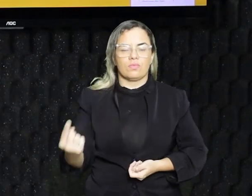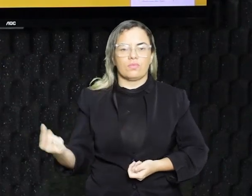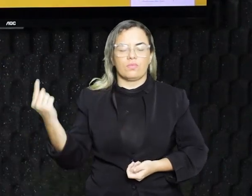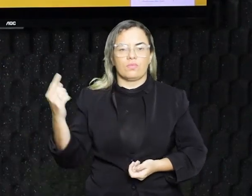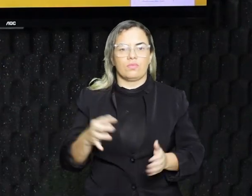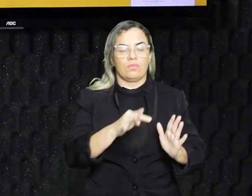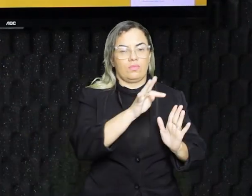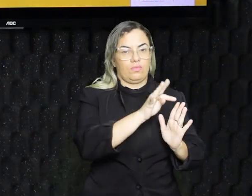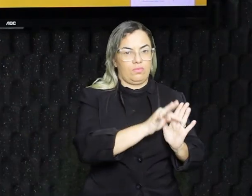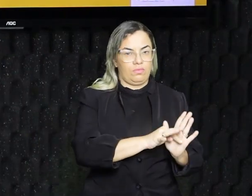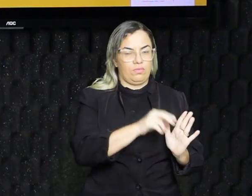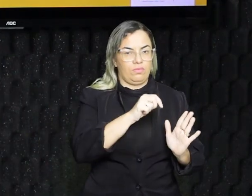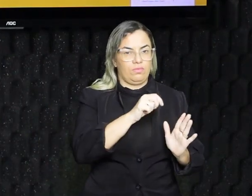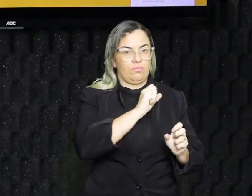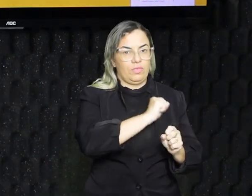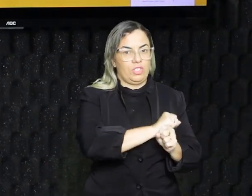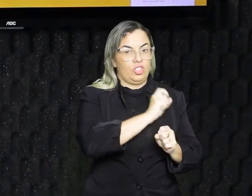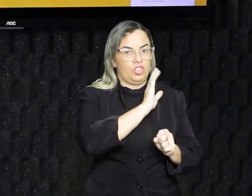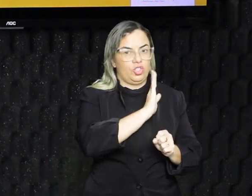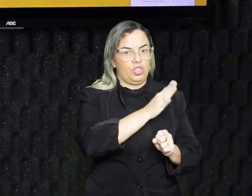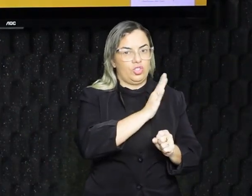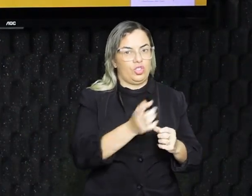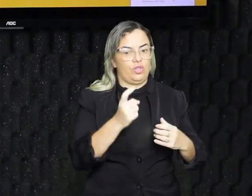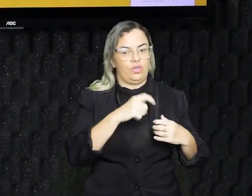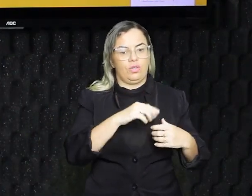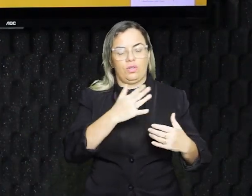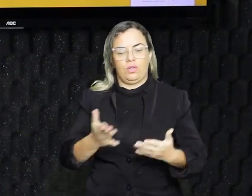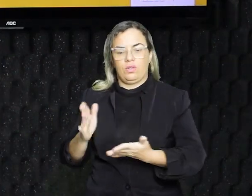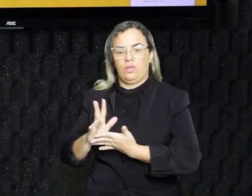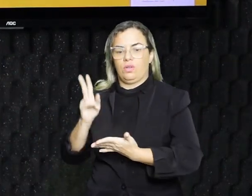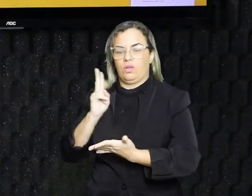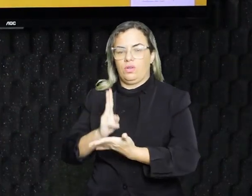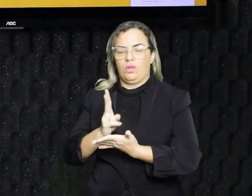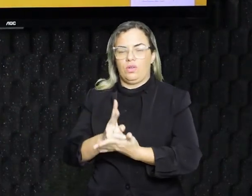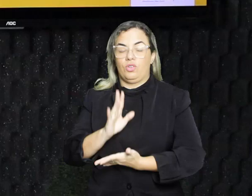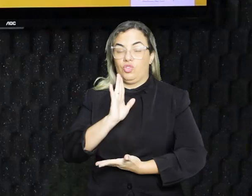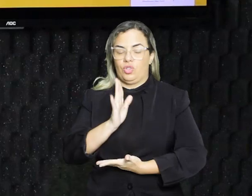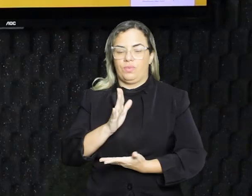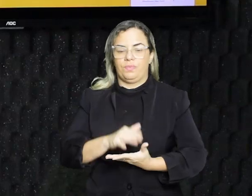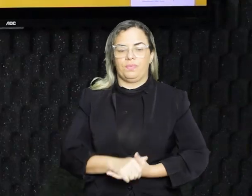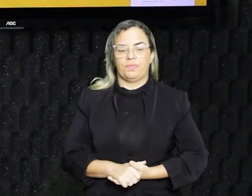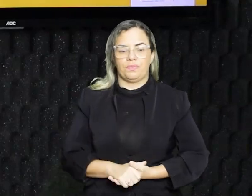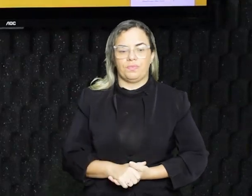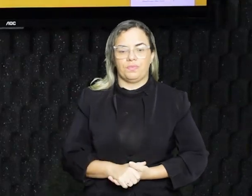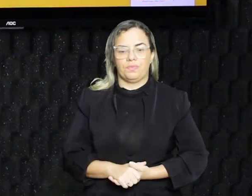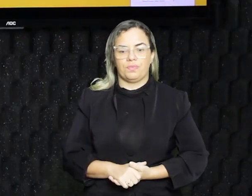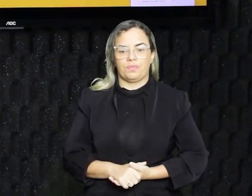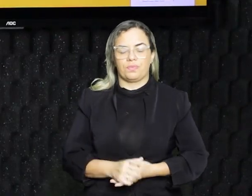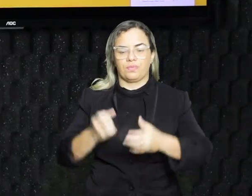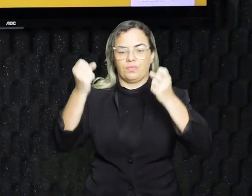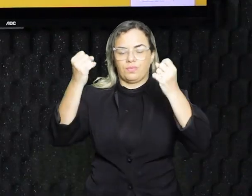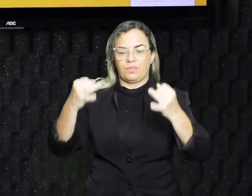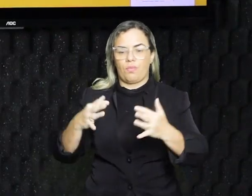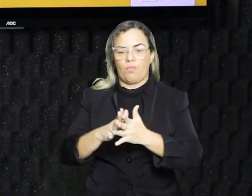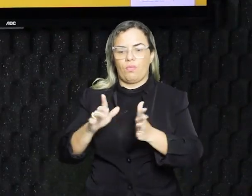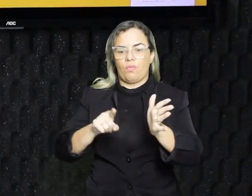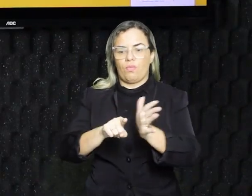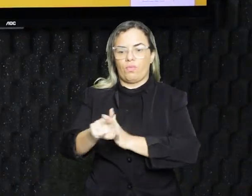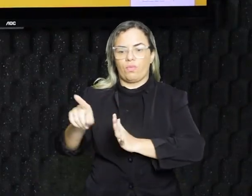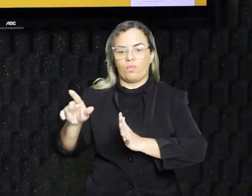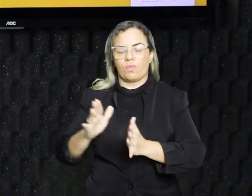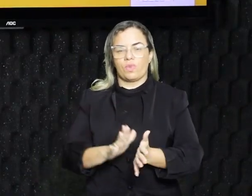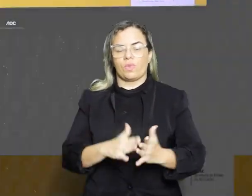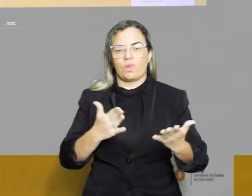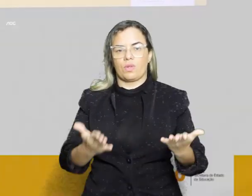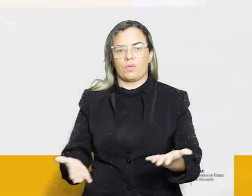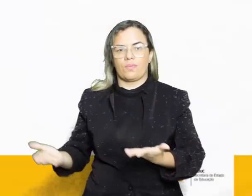me espera, eu já volto, tá? Continuação, já eu volto. Vamos para o comando, belezinha. Olha o